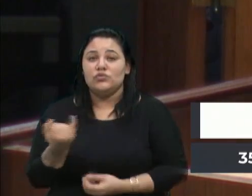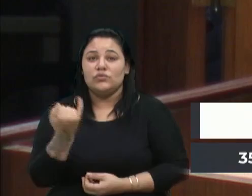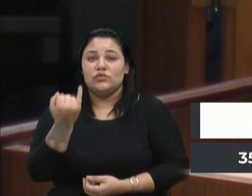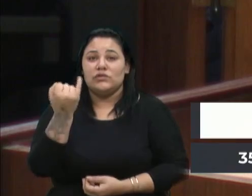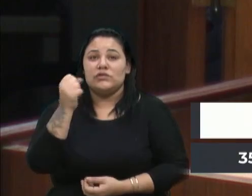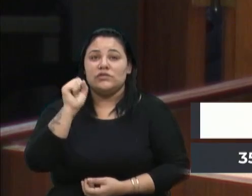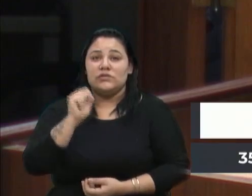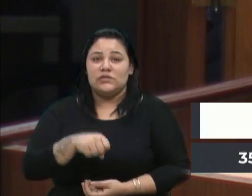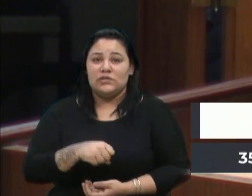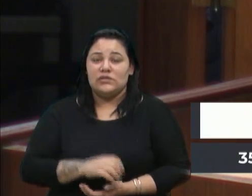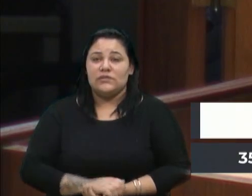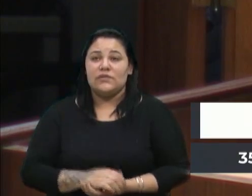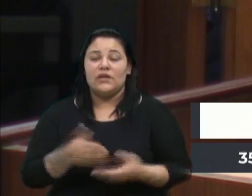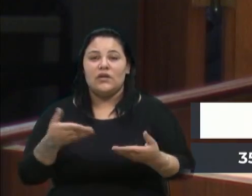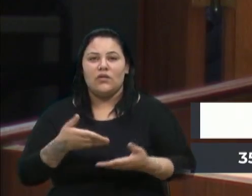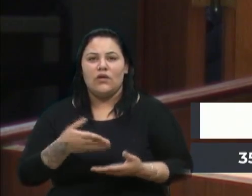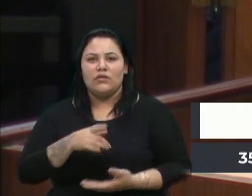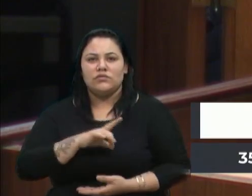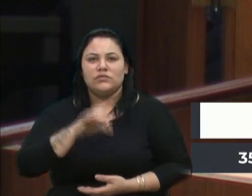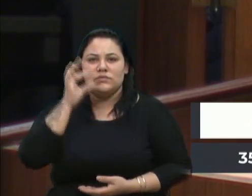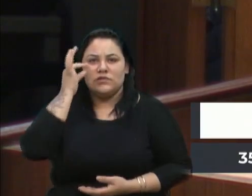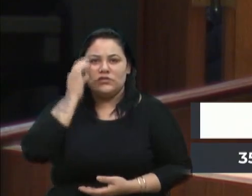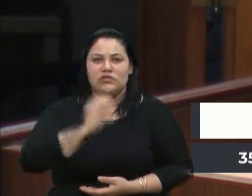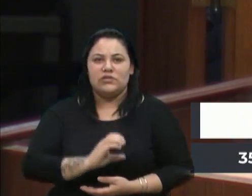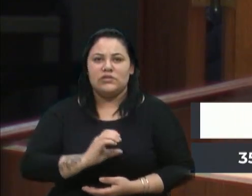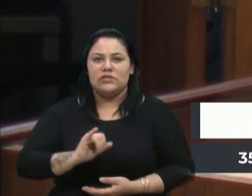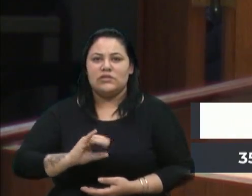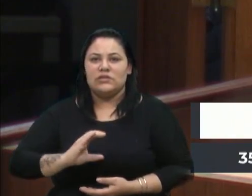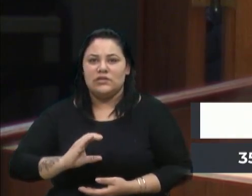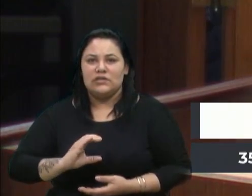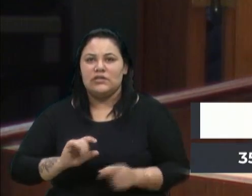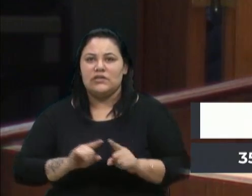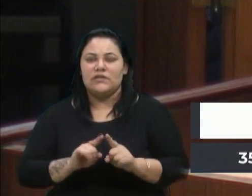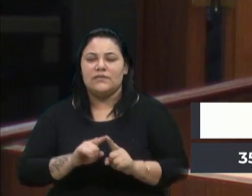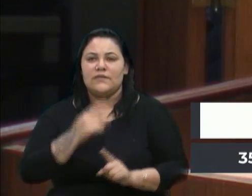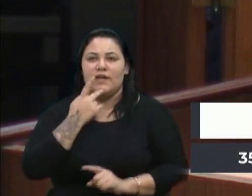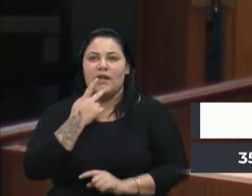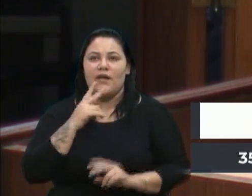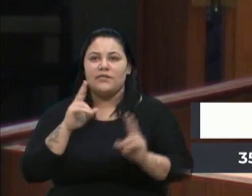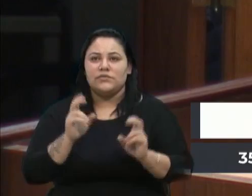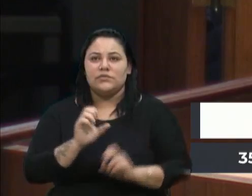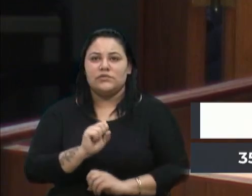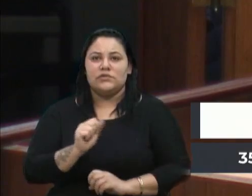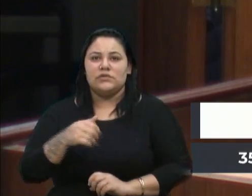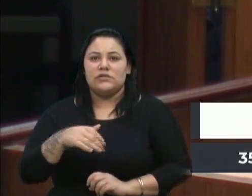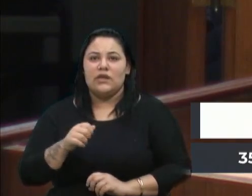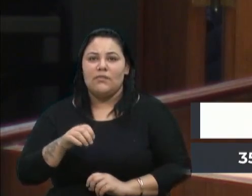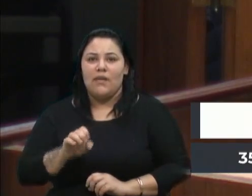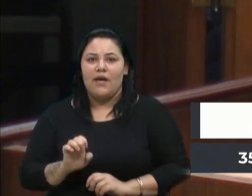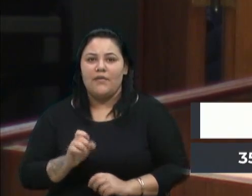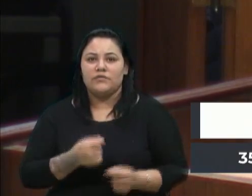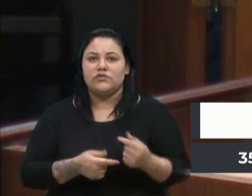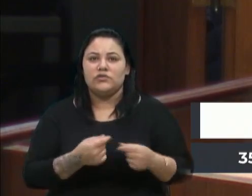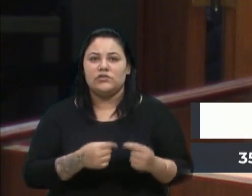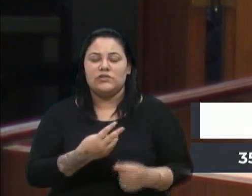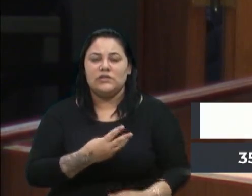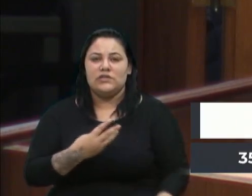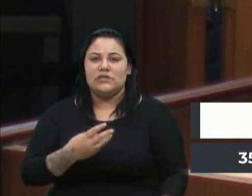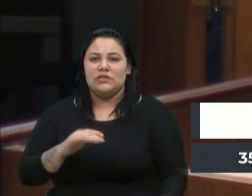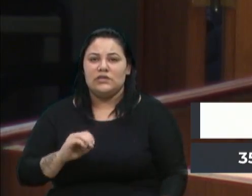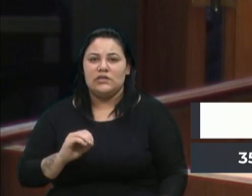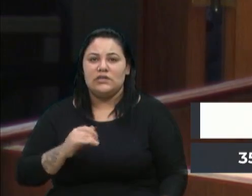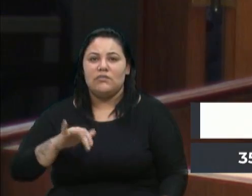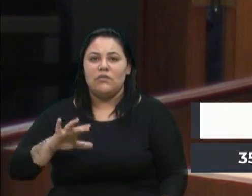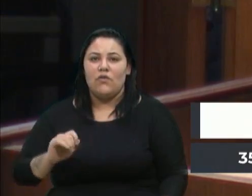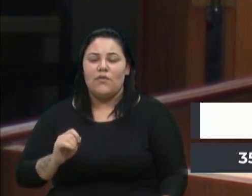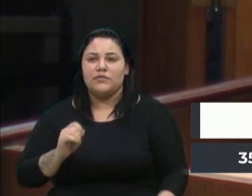sim. Agora, eu estive na SIC e o Melete falou sobre o SAMAI. faturamento de 330 milhões por ano e que sobra pouco